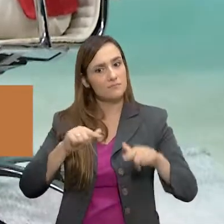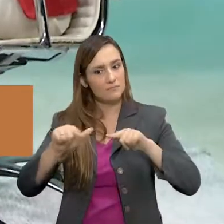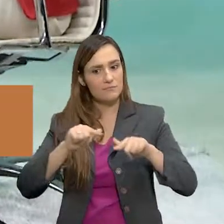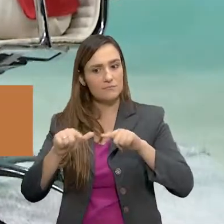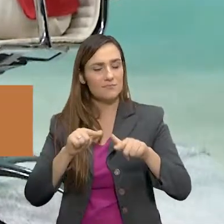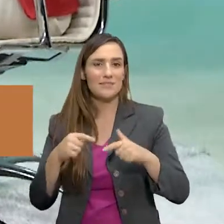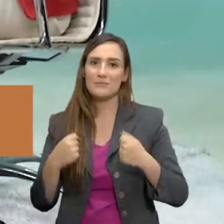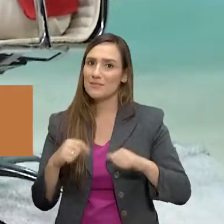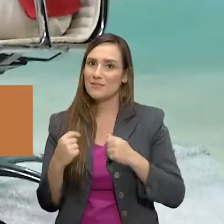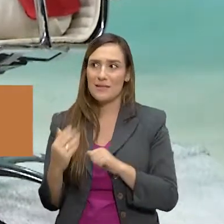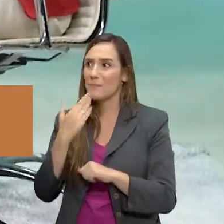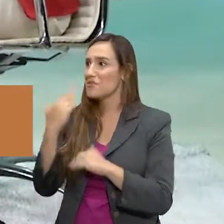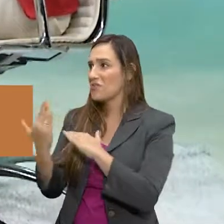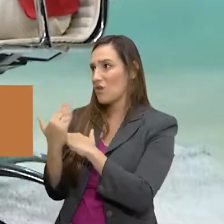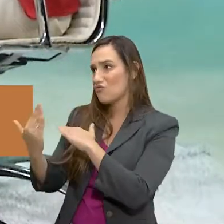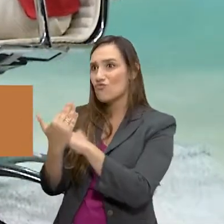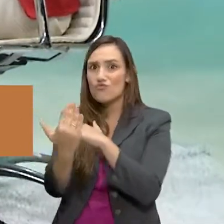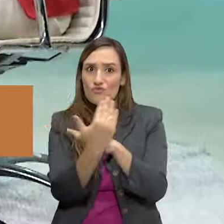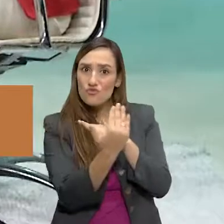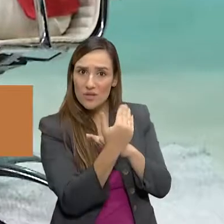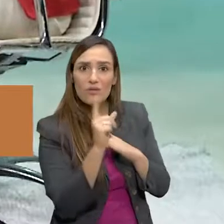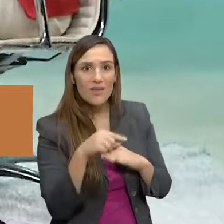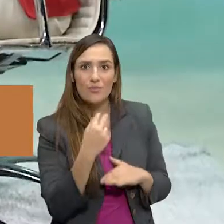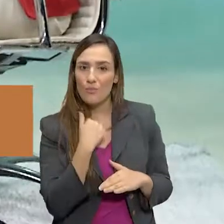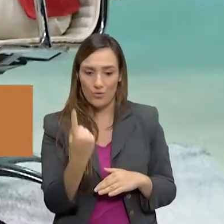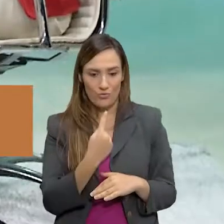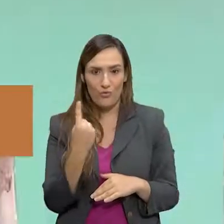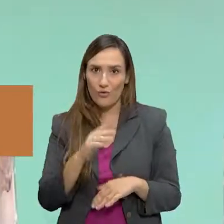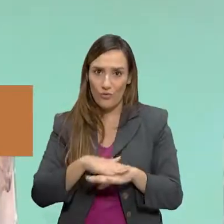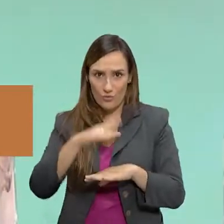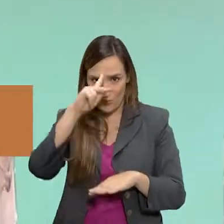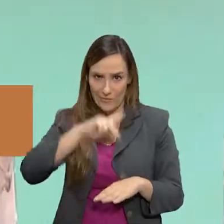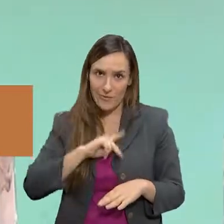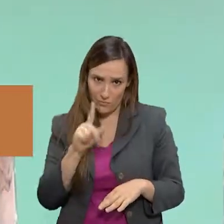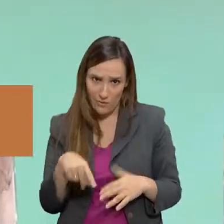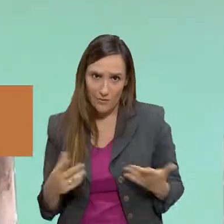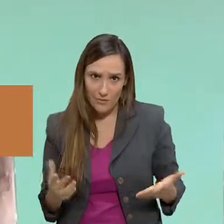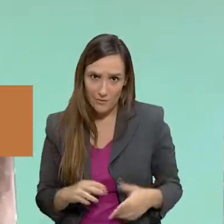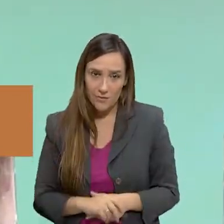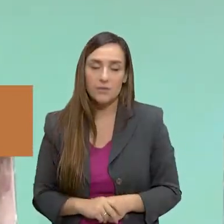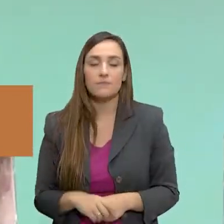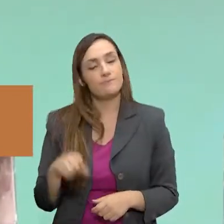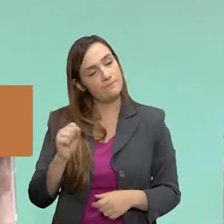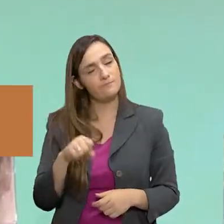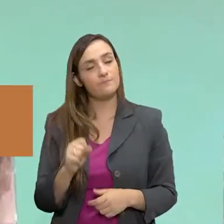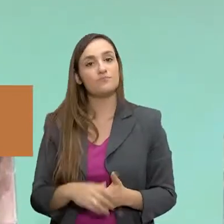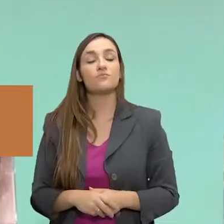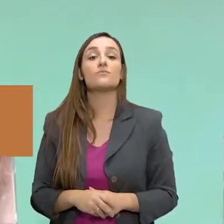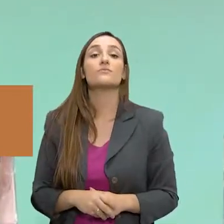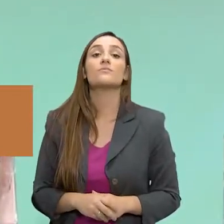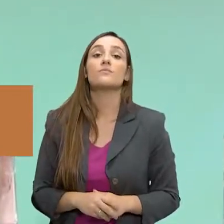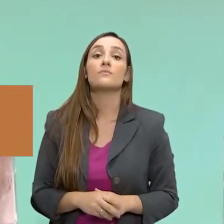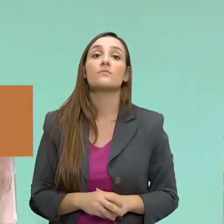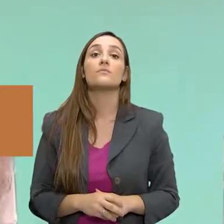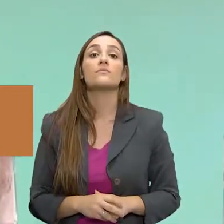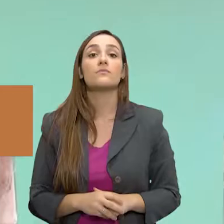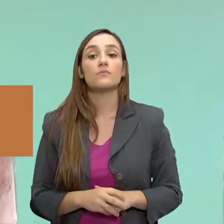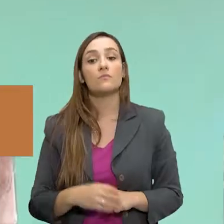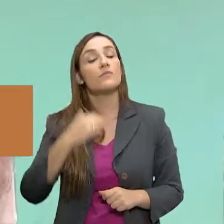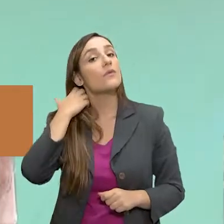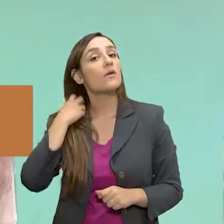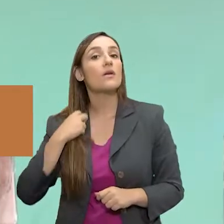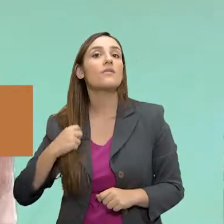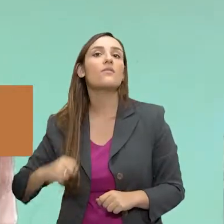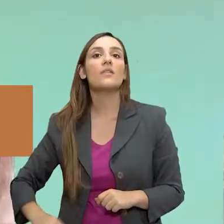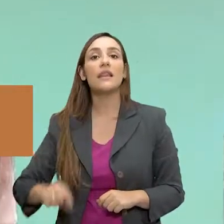de muitas mãos, né? Não dá para agir sozinho, né? Realmente precisava de uma rede. Bom, e o início dos atendimentos